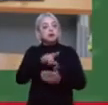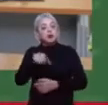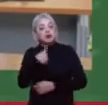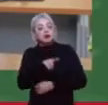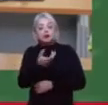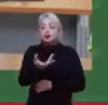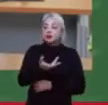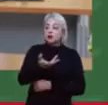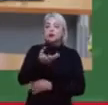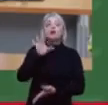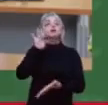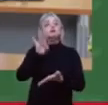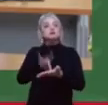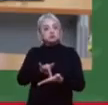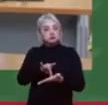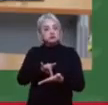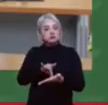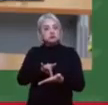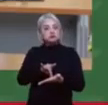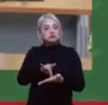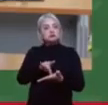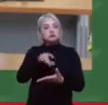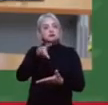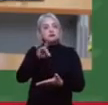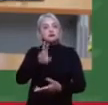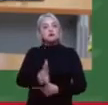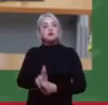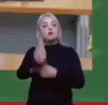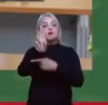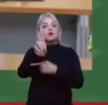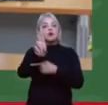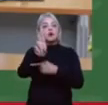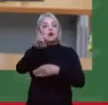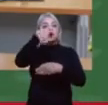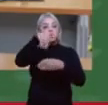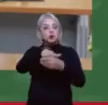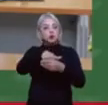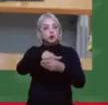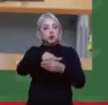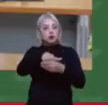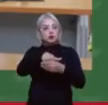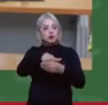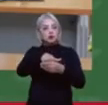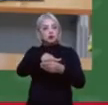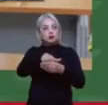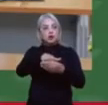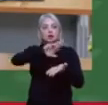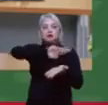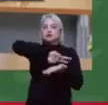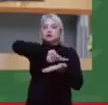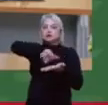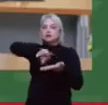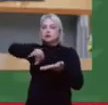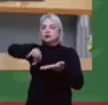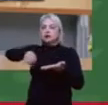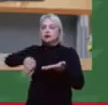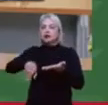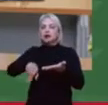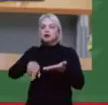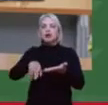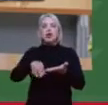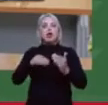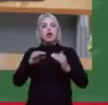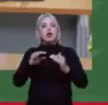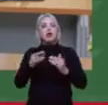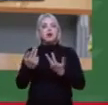nós queremos a real democracia, a real representação no voto e na pluralidade e